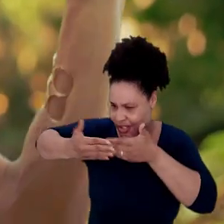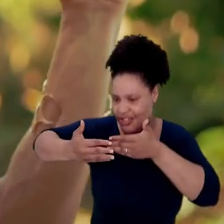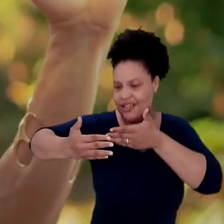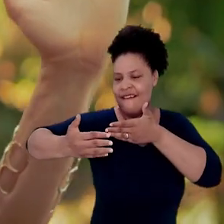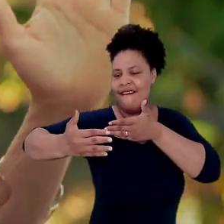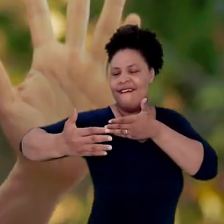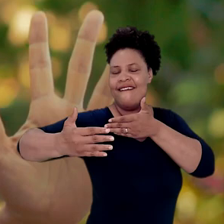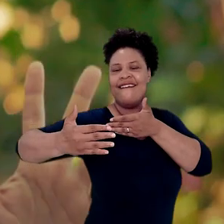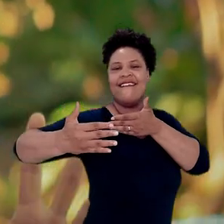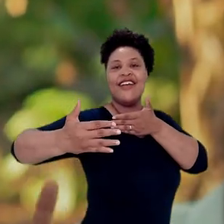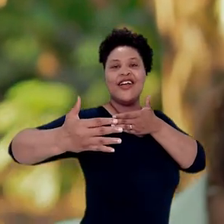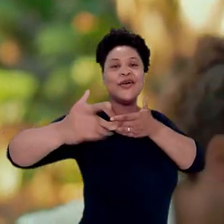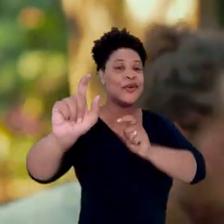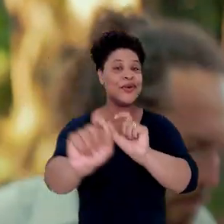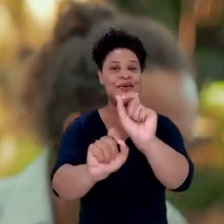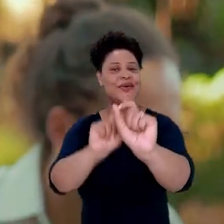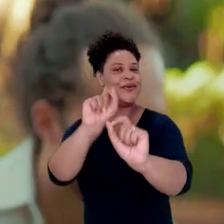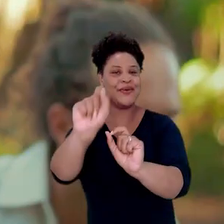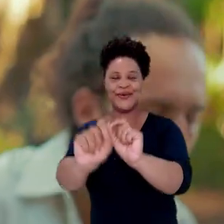o que é vertigem,